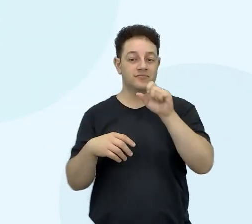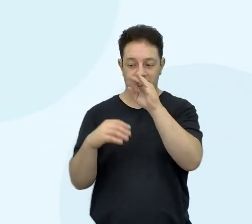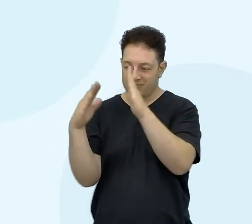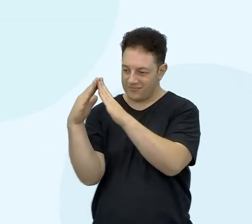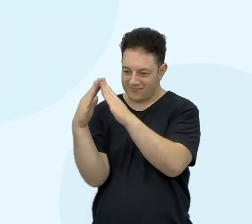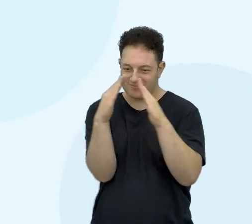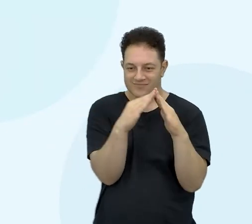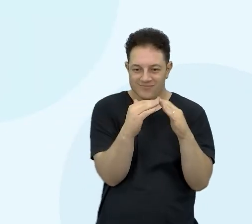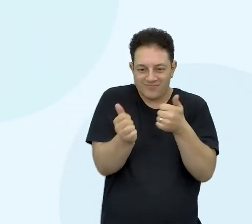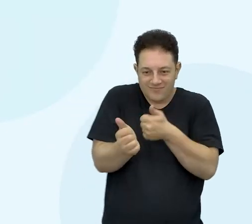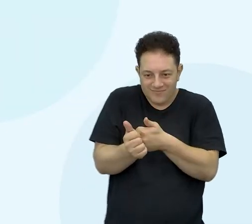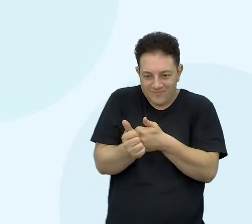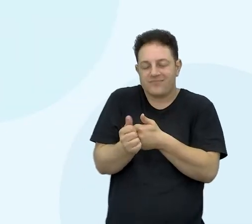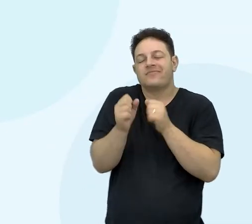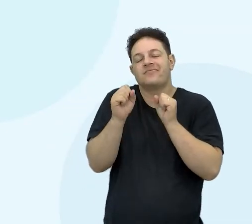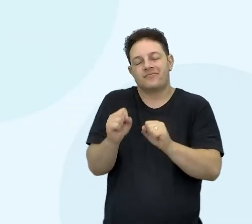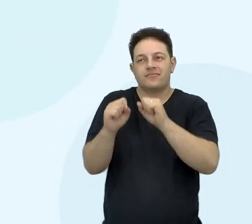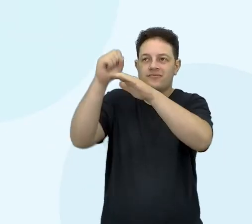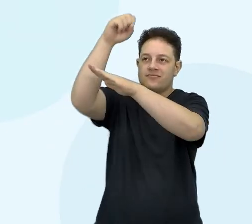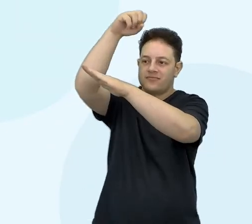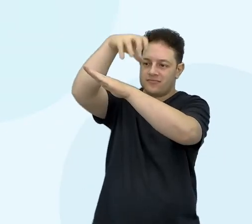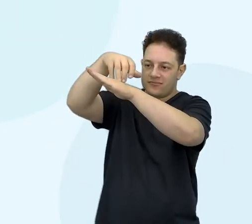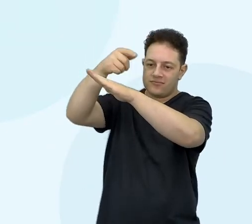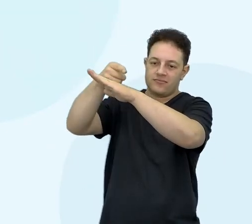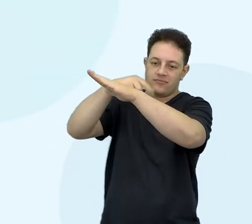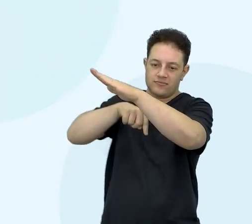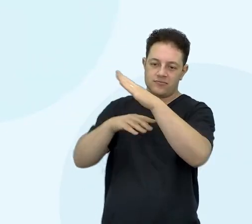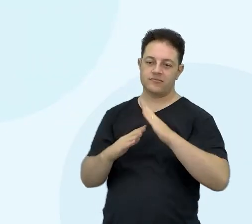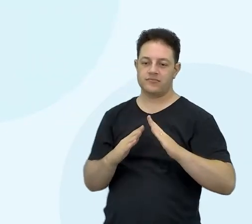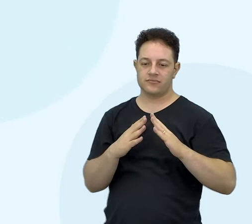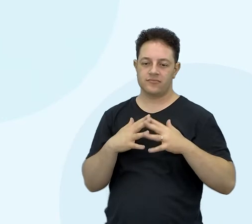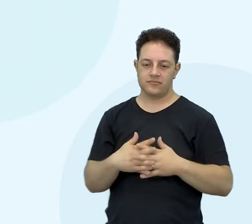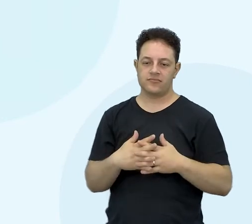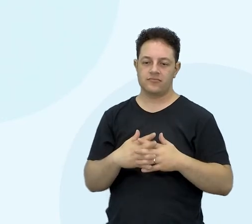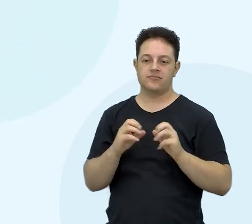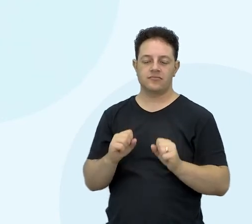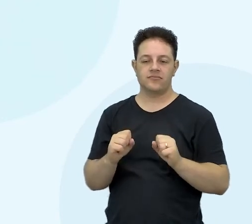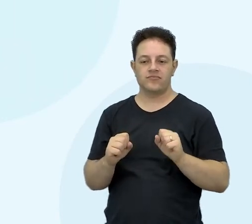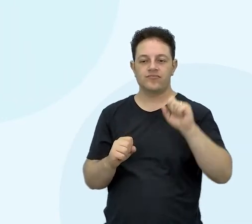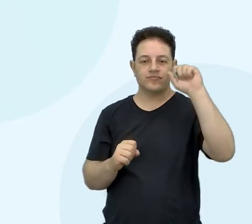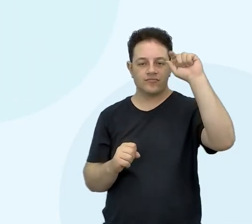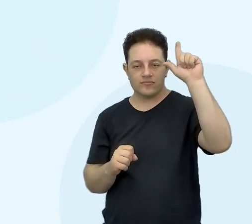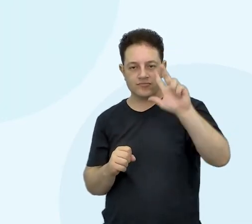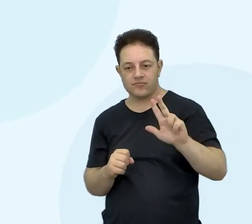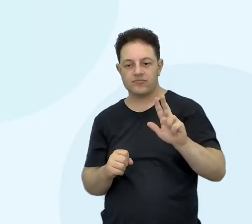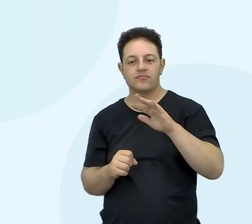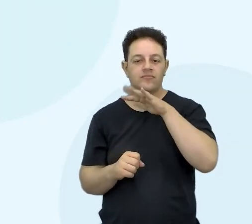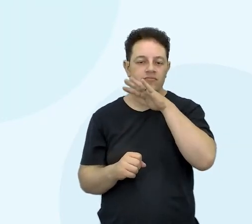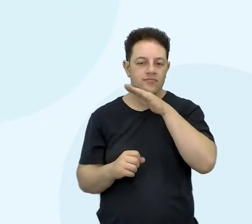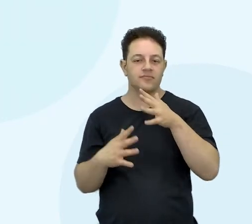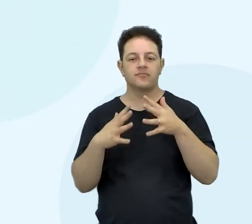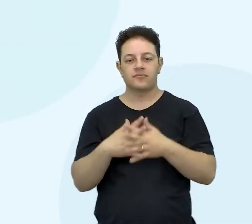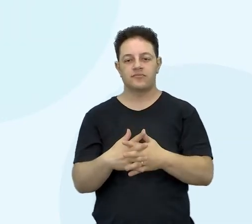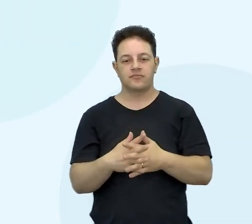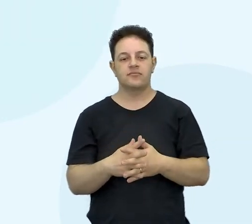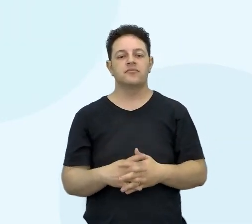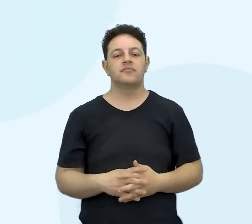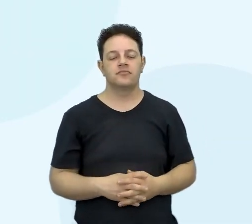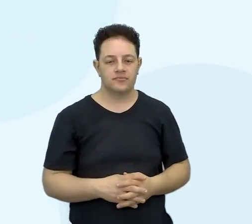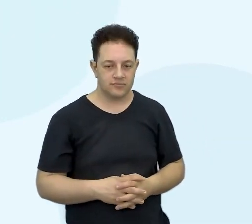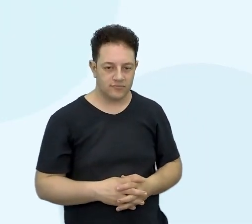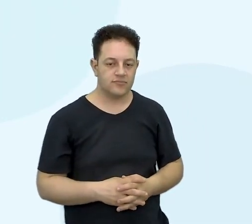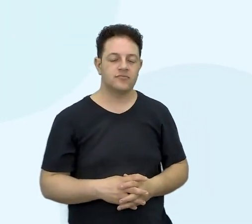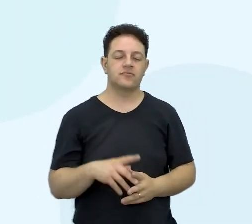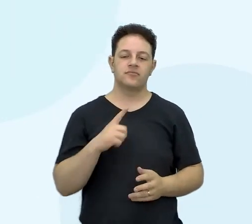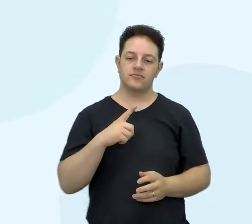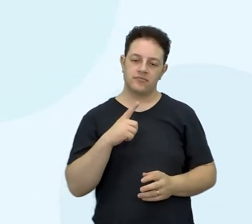junto com a minha, vai tanto atrapalhar o funcionamento da minha lâmpada de Moser, minha